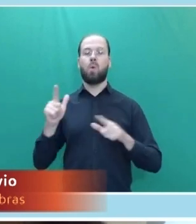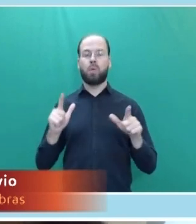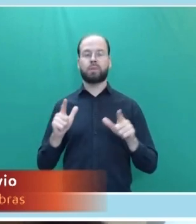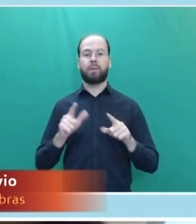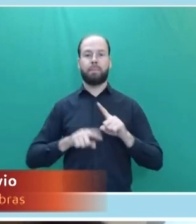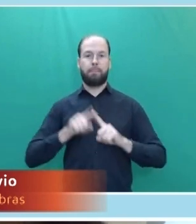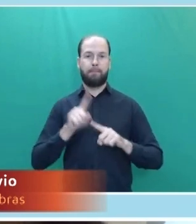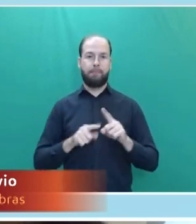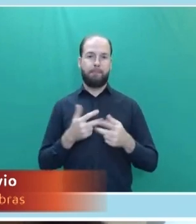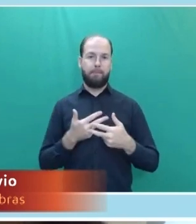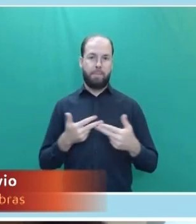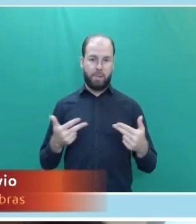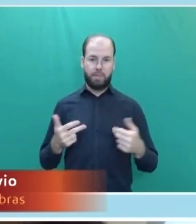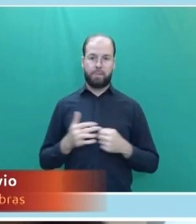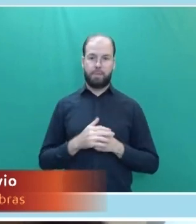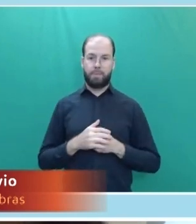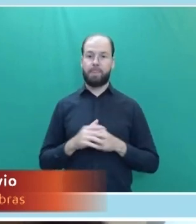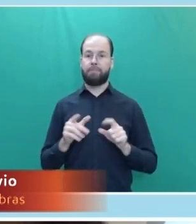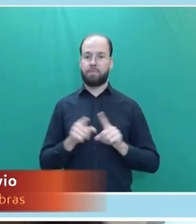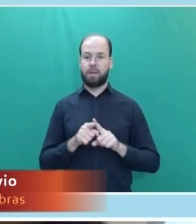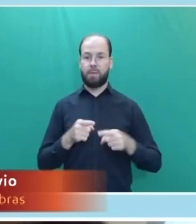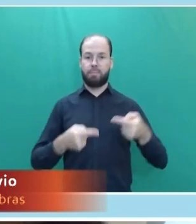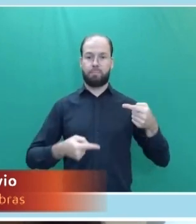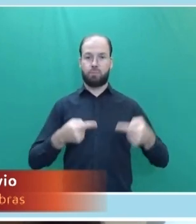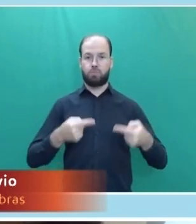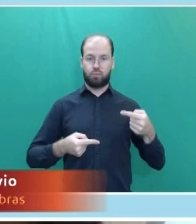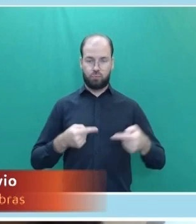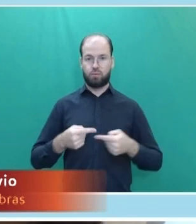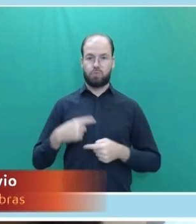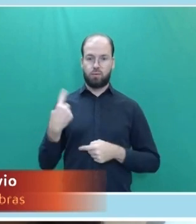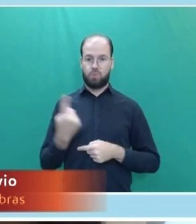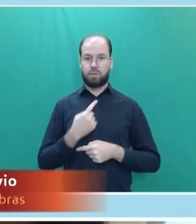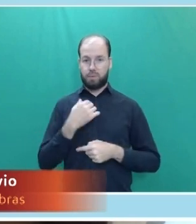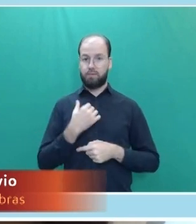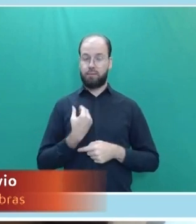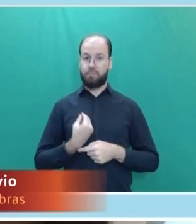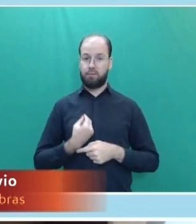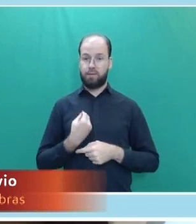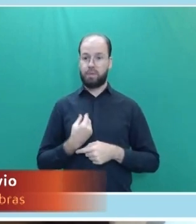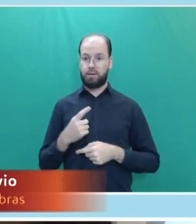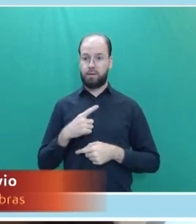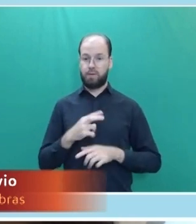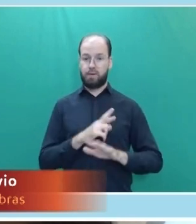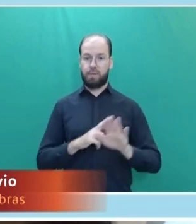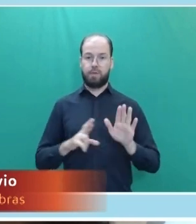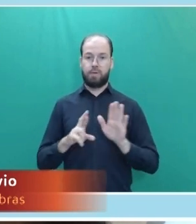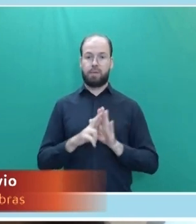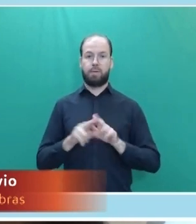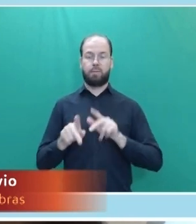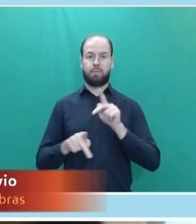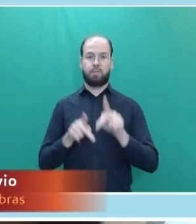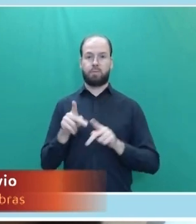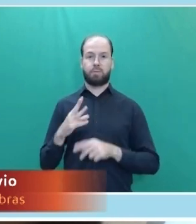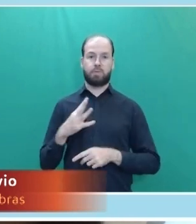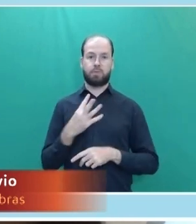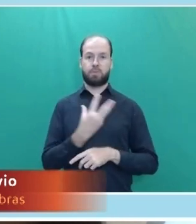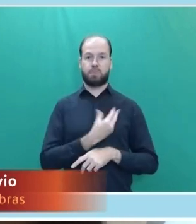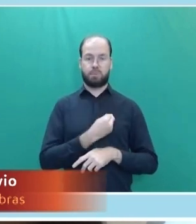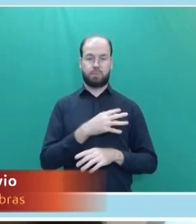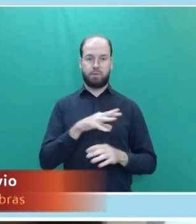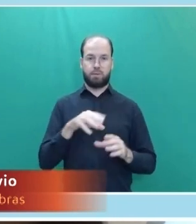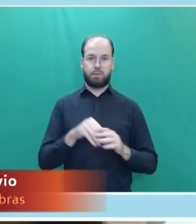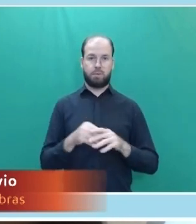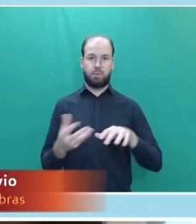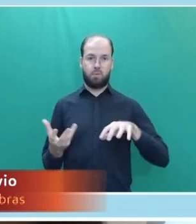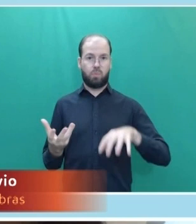produzidas. Não e só até na política, né, Maria? A gente, felizmente, agora tem representantes da população trans no nosso